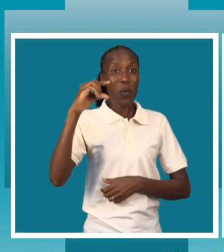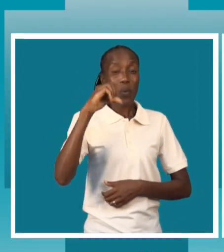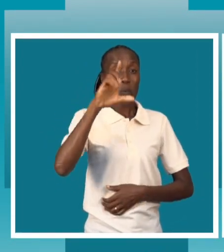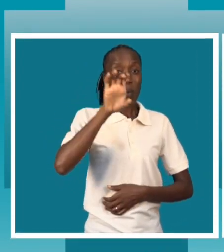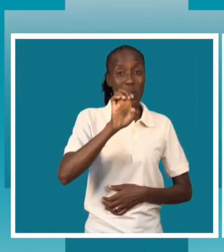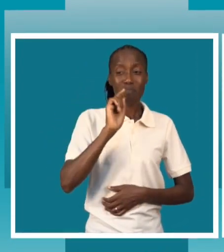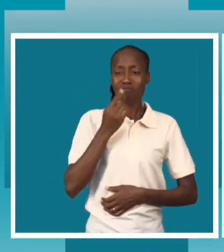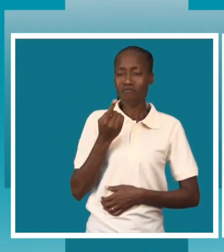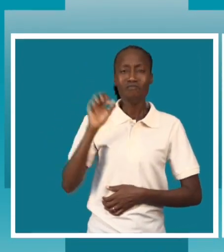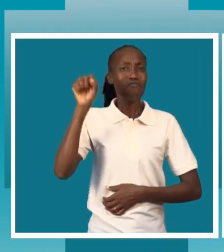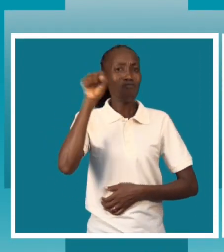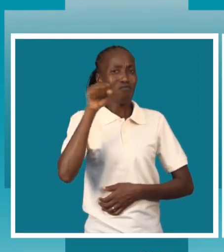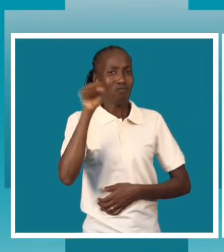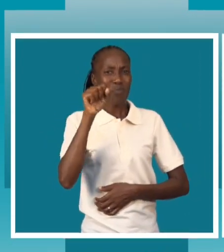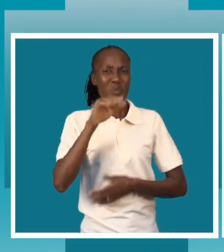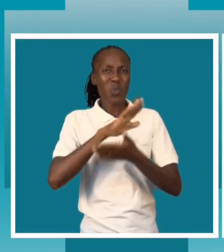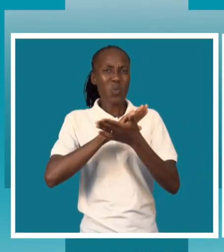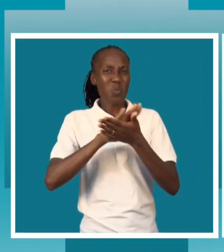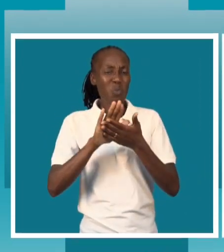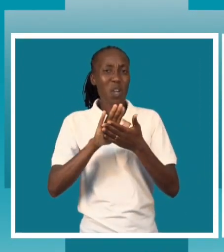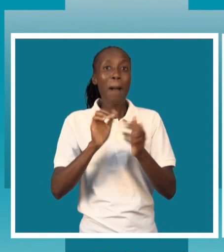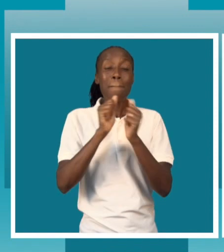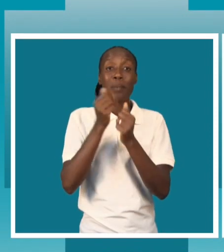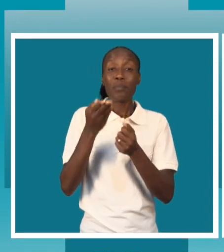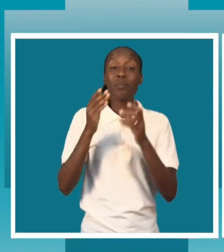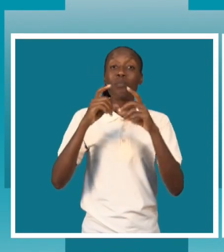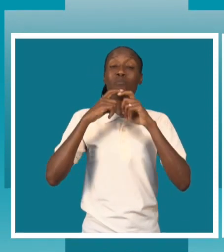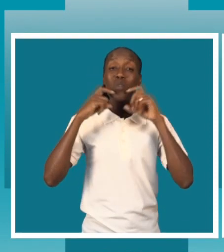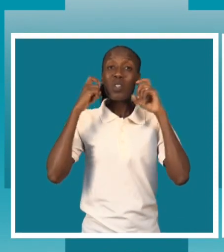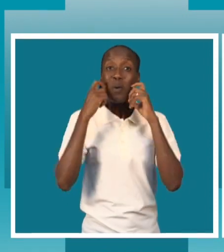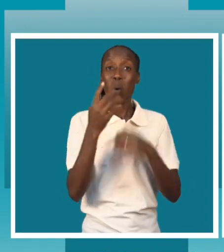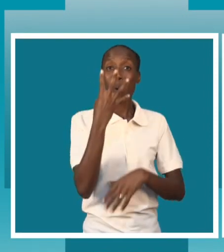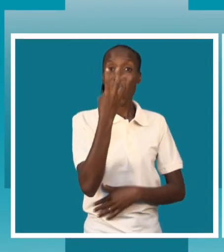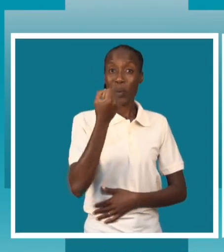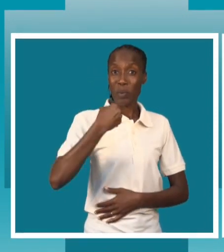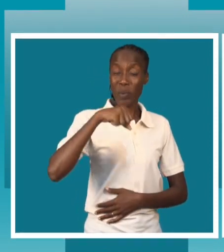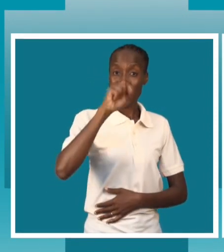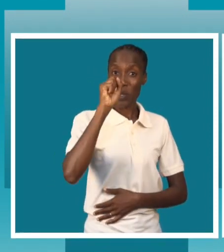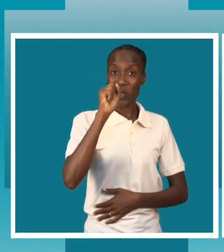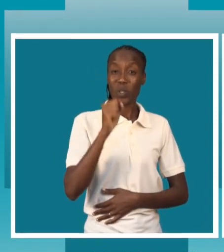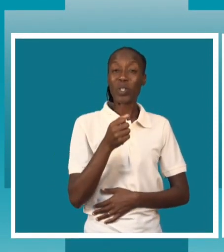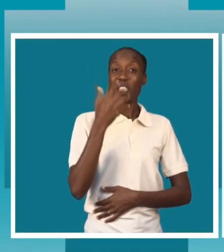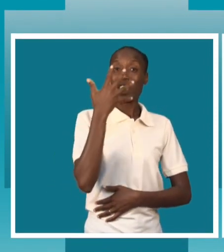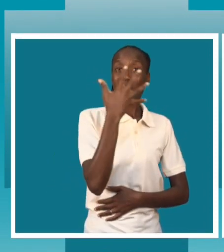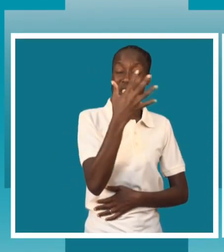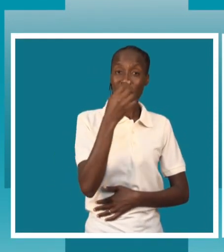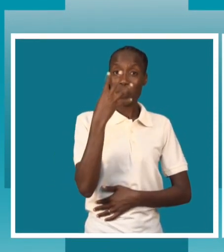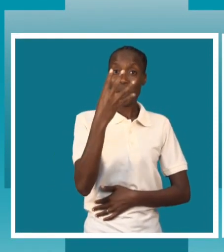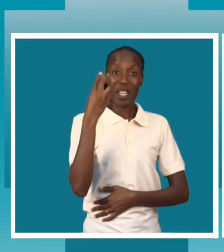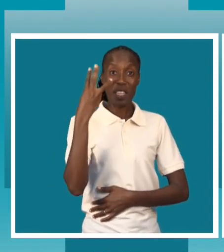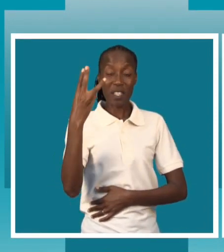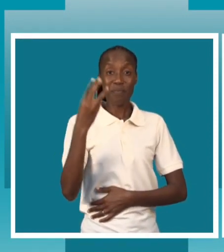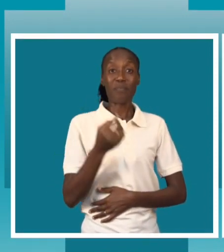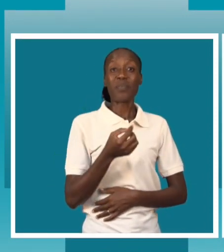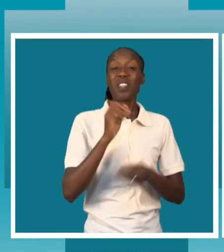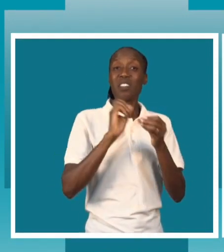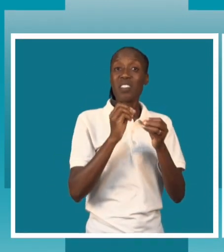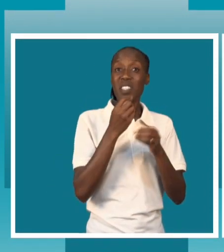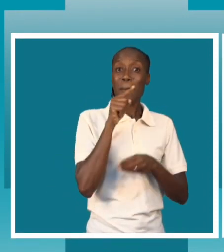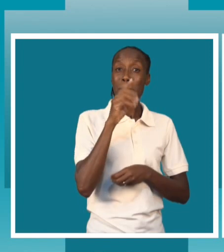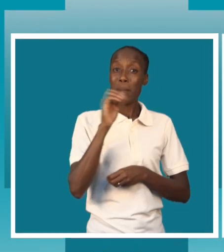Não. Não, mas essa palavra não é estranha. Em Moçambique, 4.543.284 pessoas,